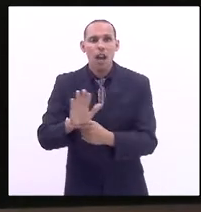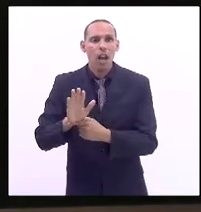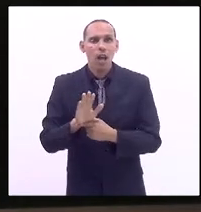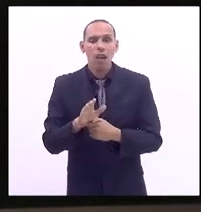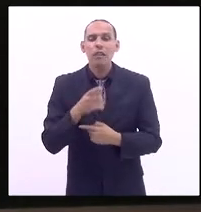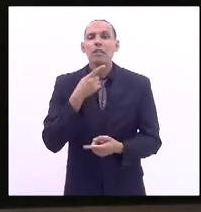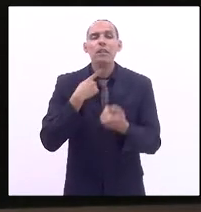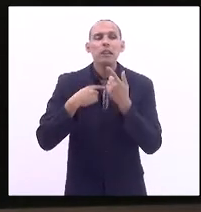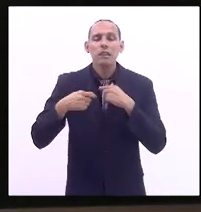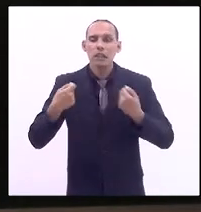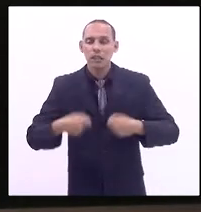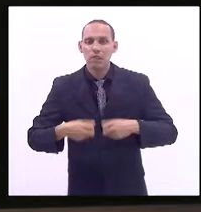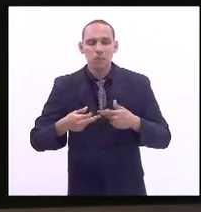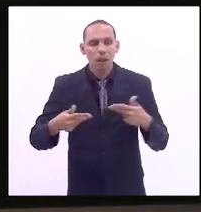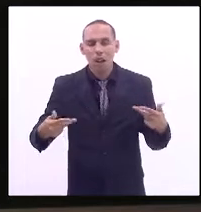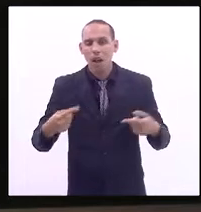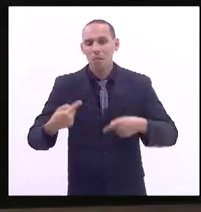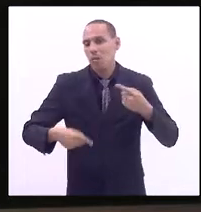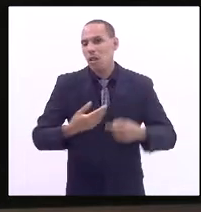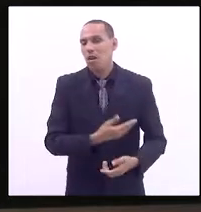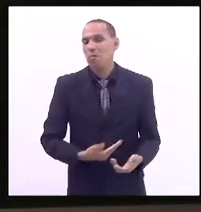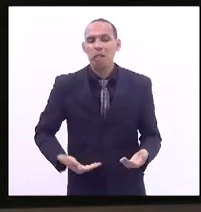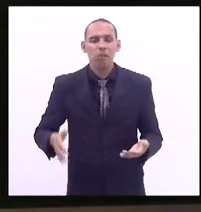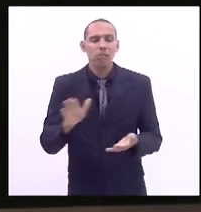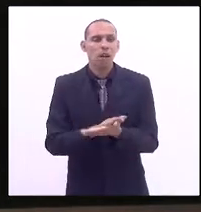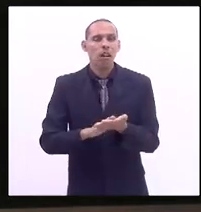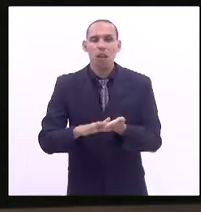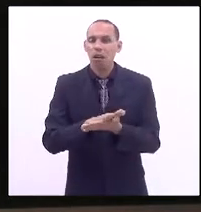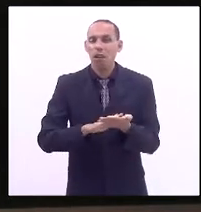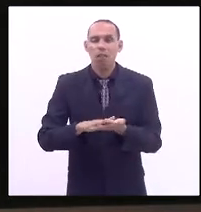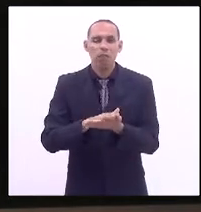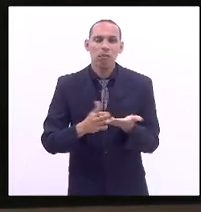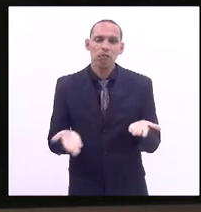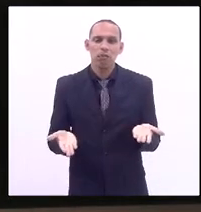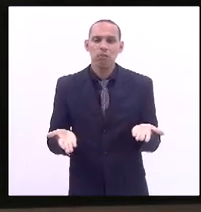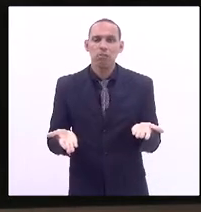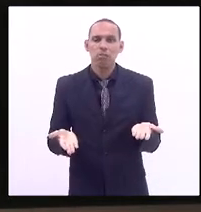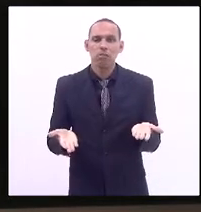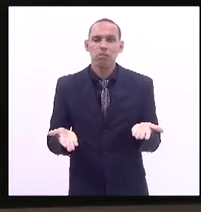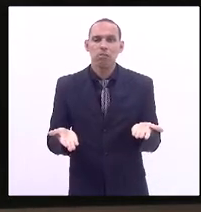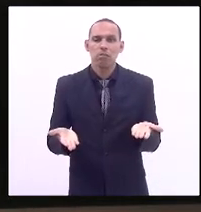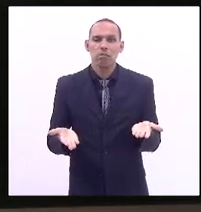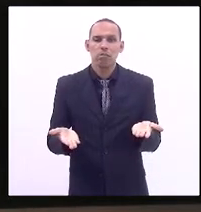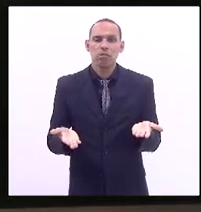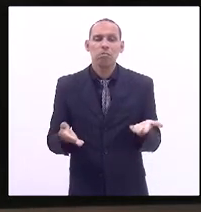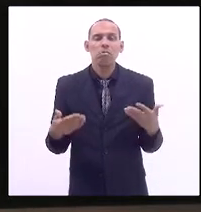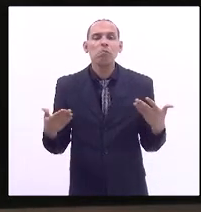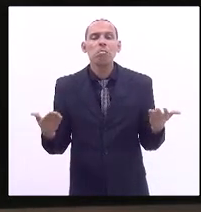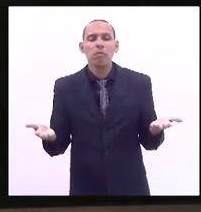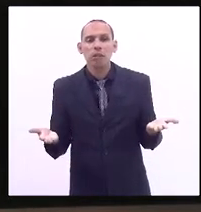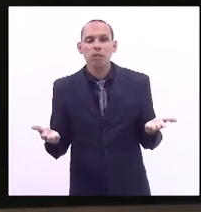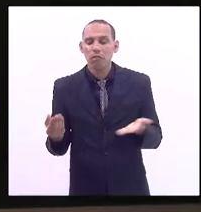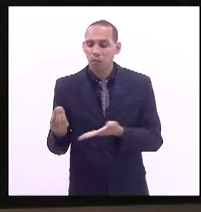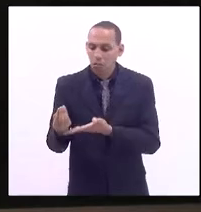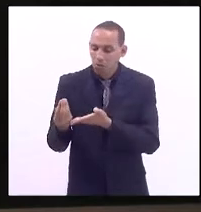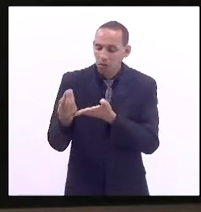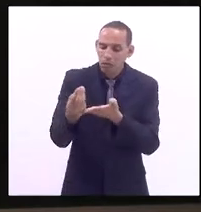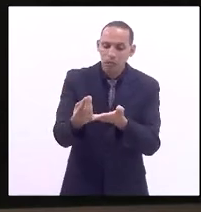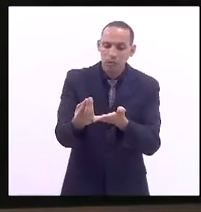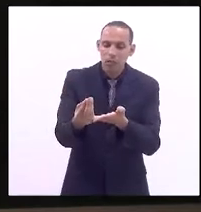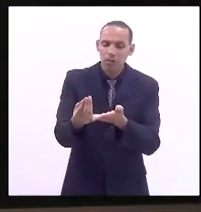com a execução das políticas públicas necessárias e que se faça uma verdadeira entrega